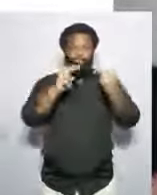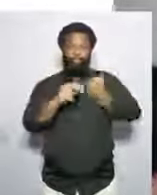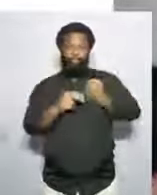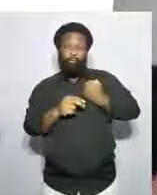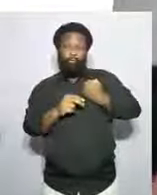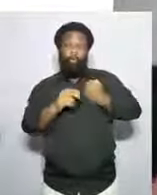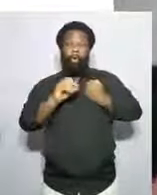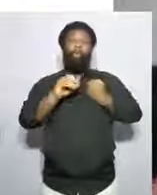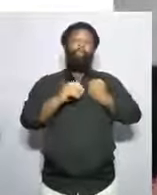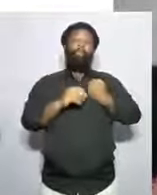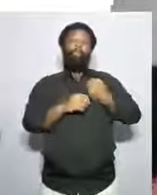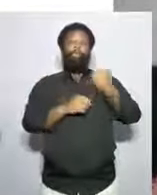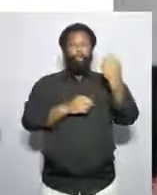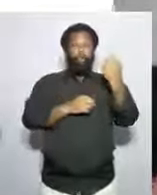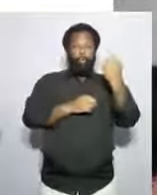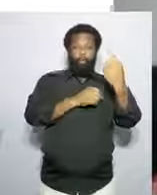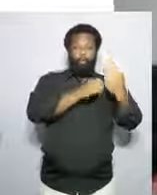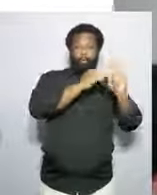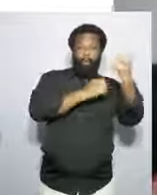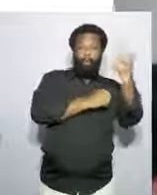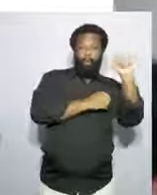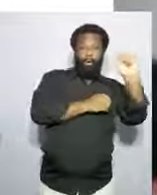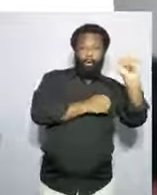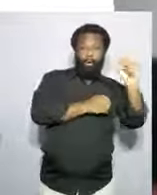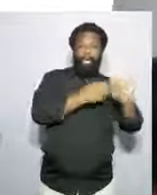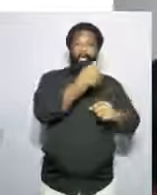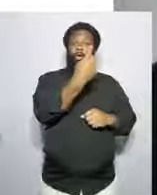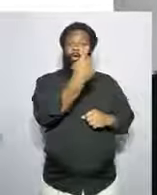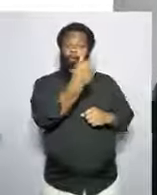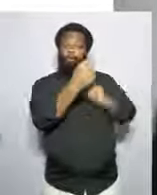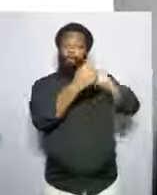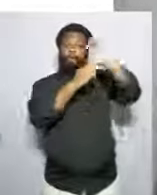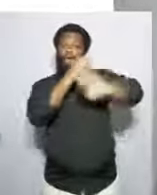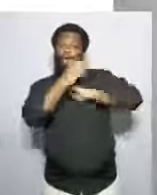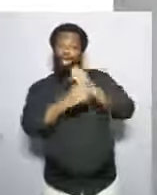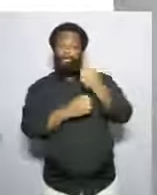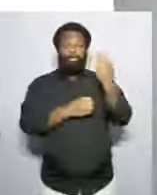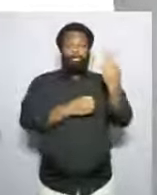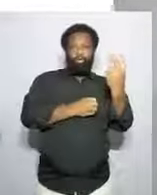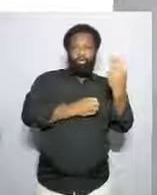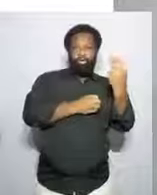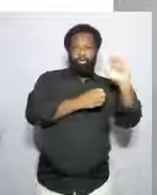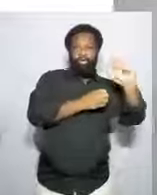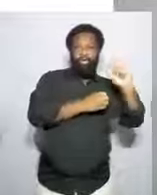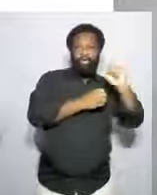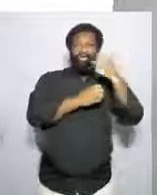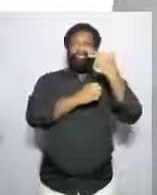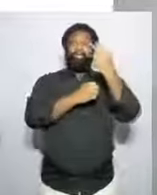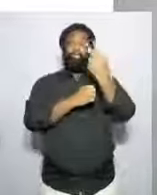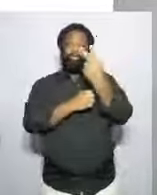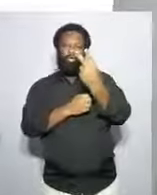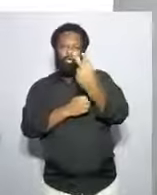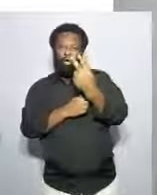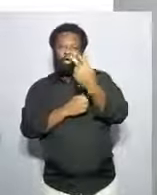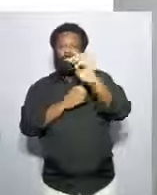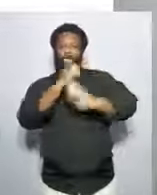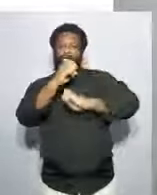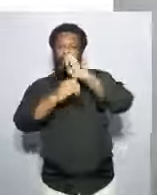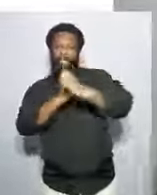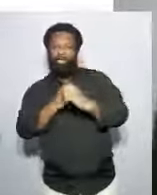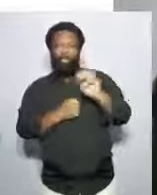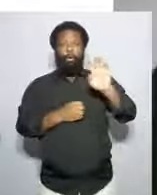numeração, 1A tem um elétron, 2A, dois elétrons, 3A, três elétrons, 4A,